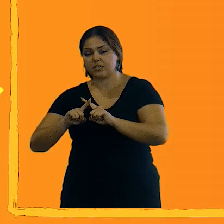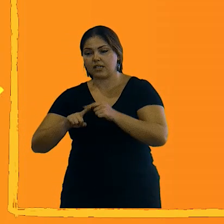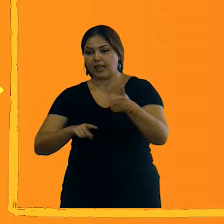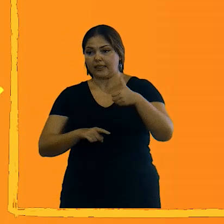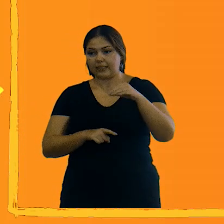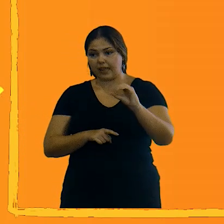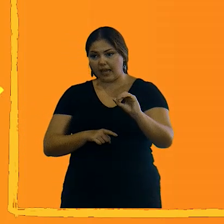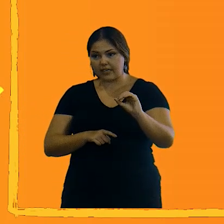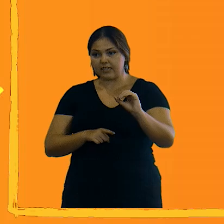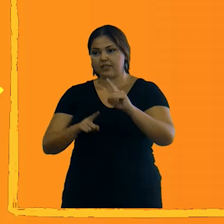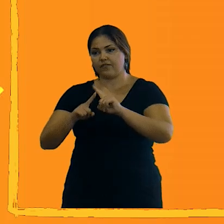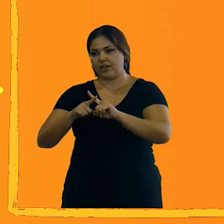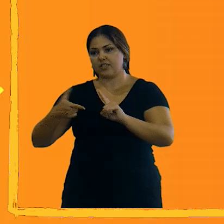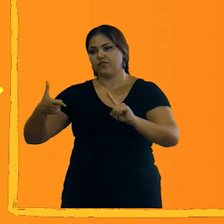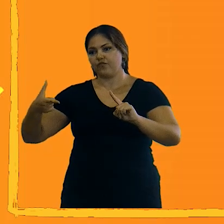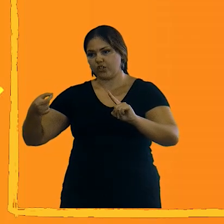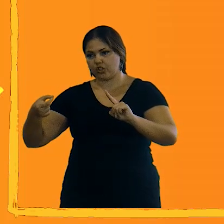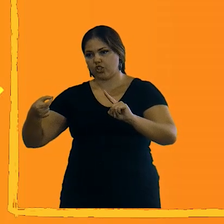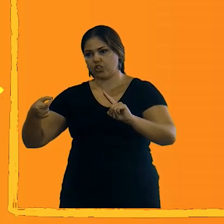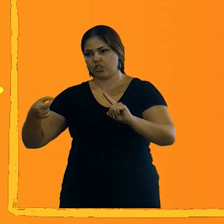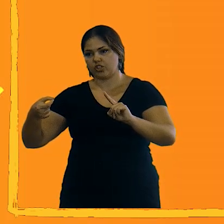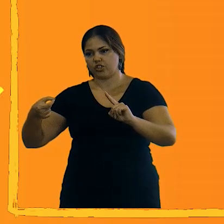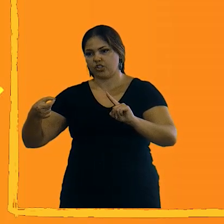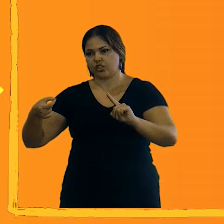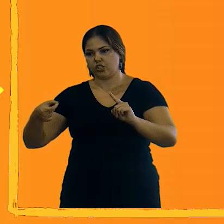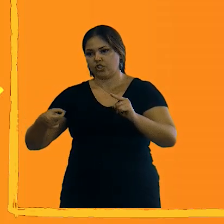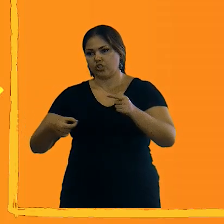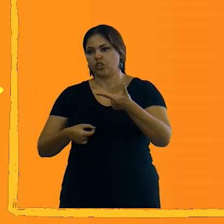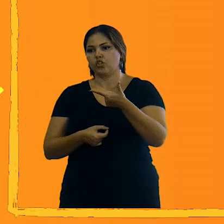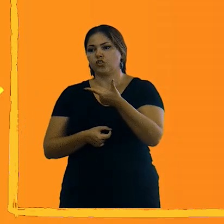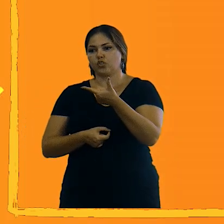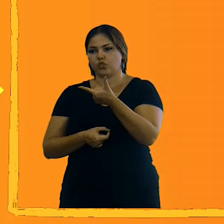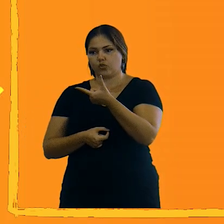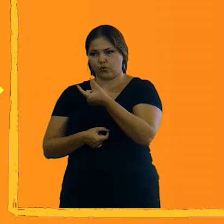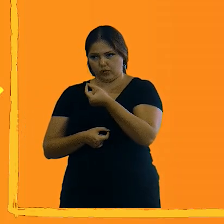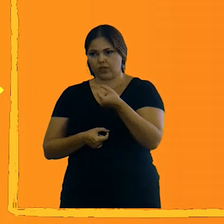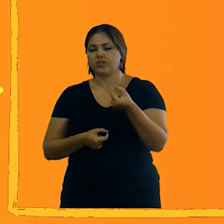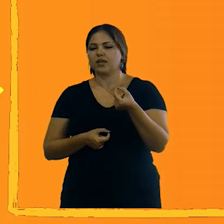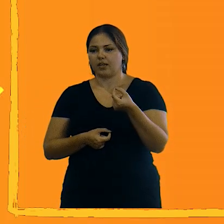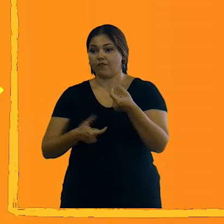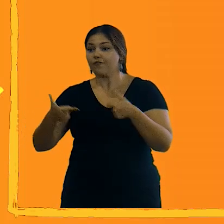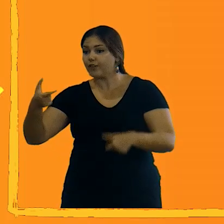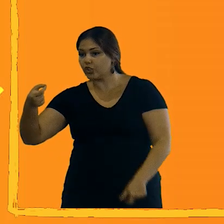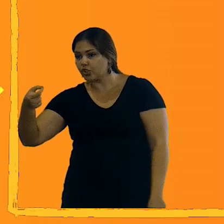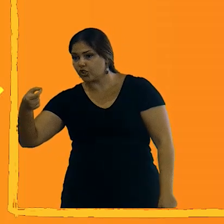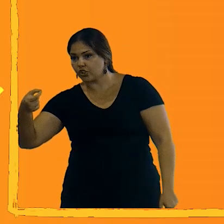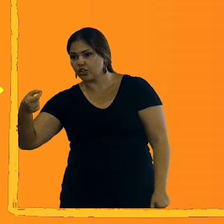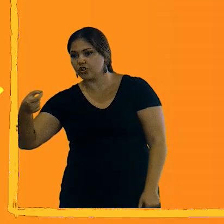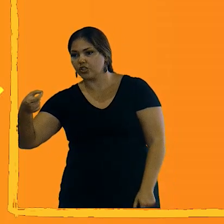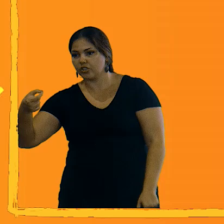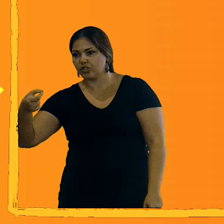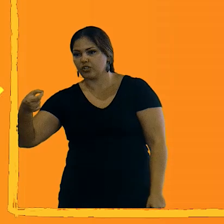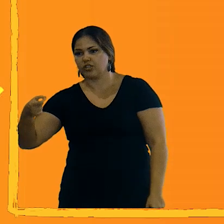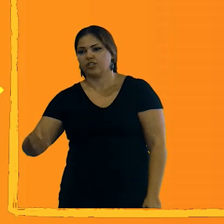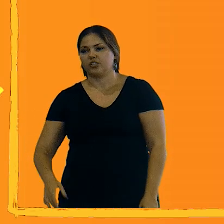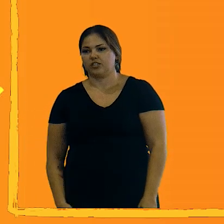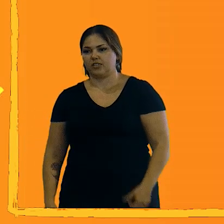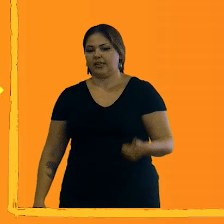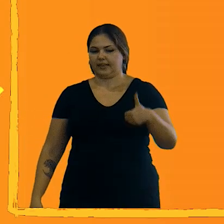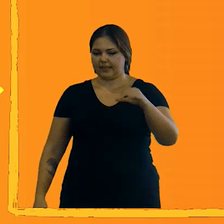para mim não sei não tenho esse raciocínio vou fazer continhas Olha